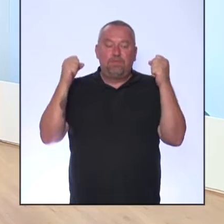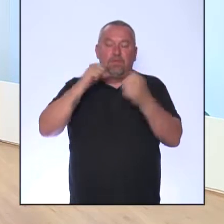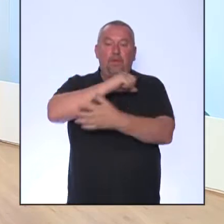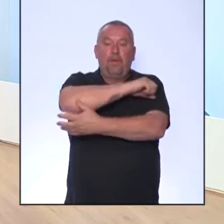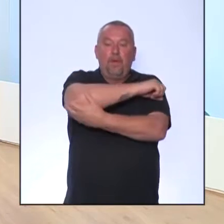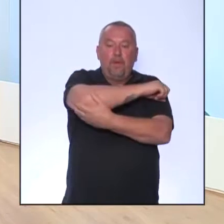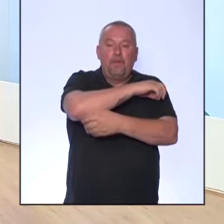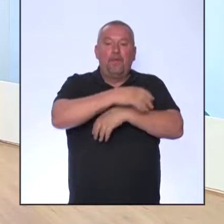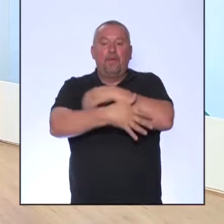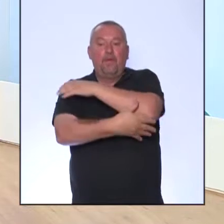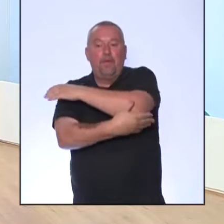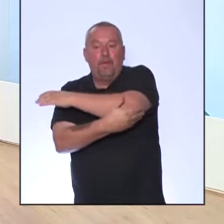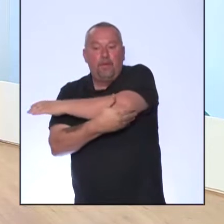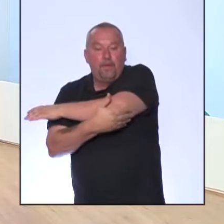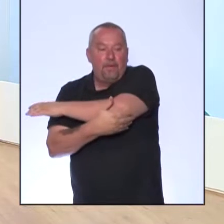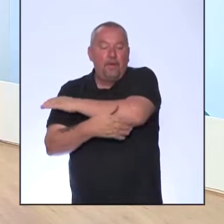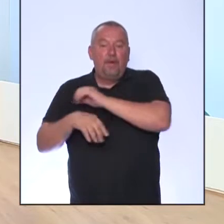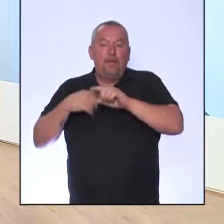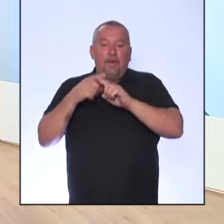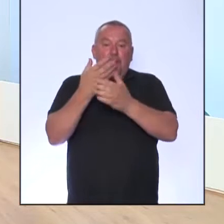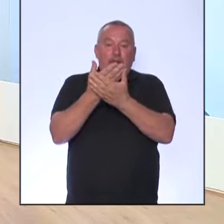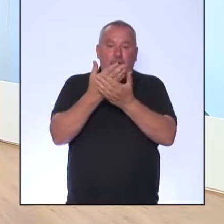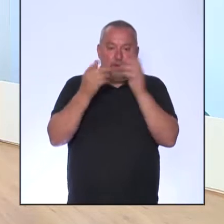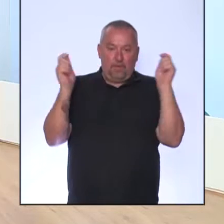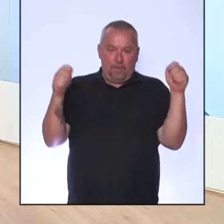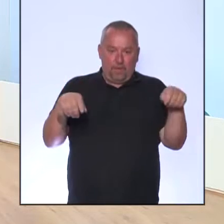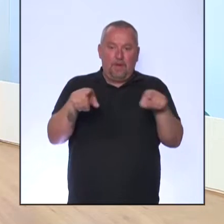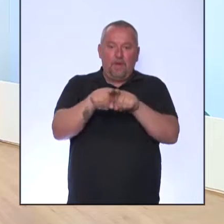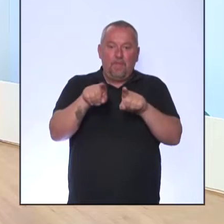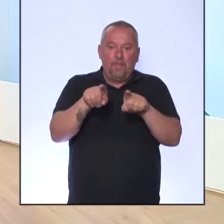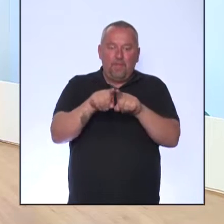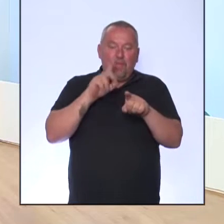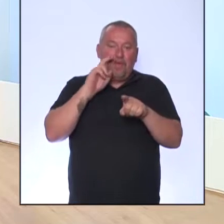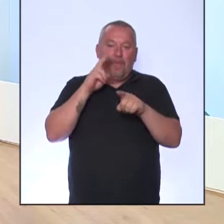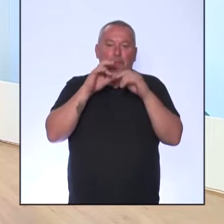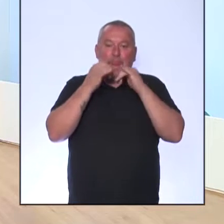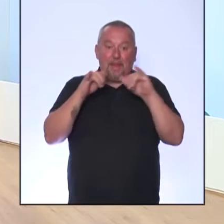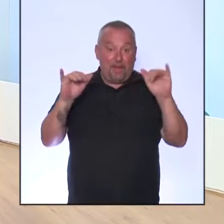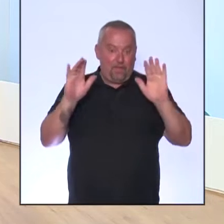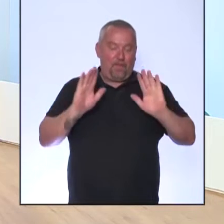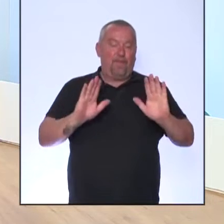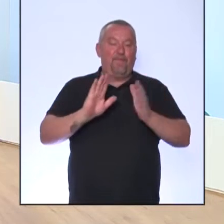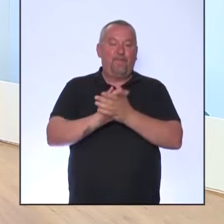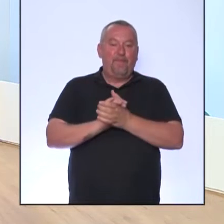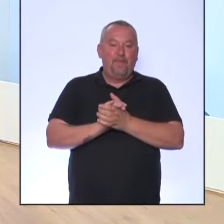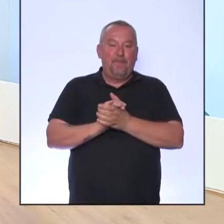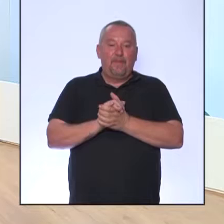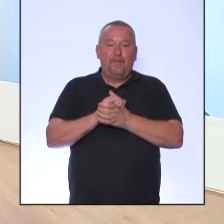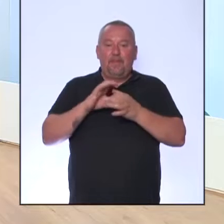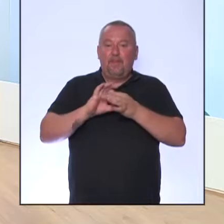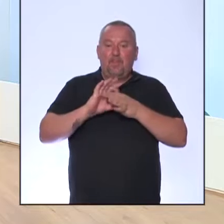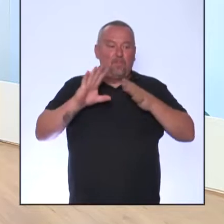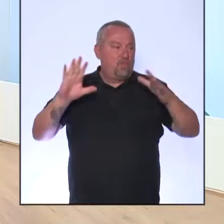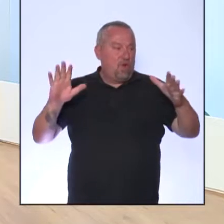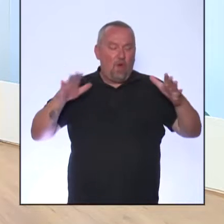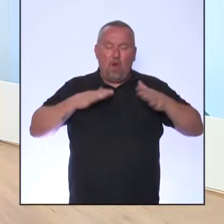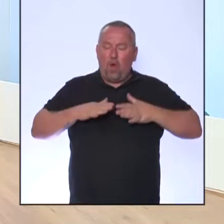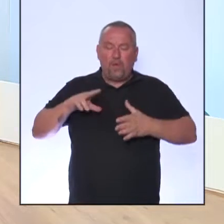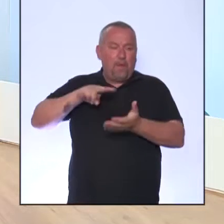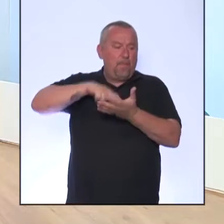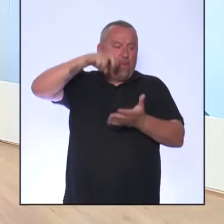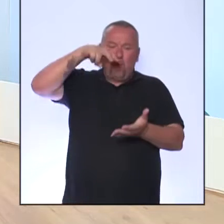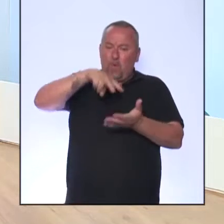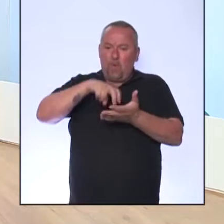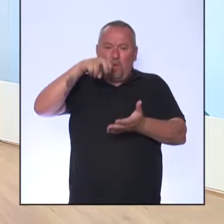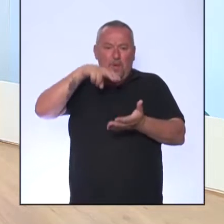cada aula, em cada intervalo, para que a gente possa, então, pegar a energia da outra aula. E solte o corpo, pule um